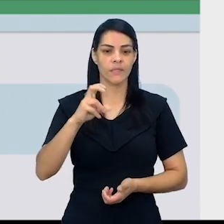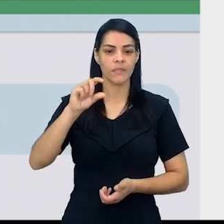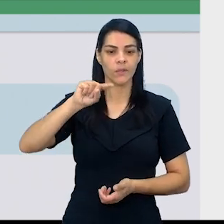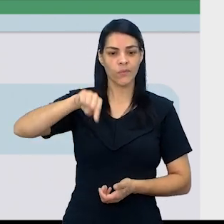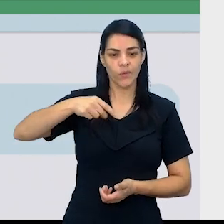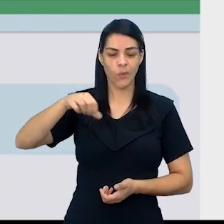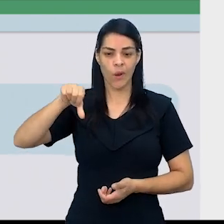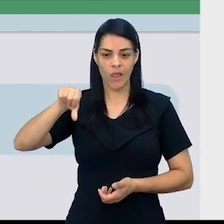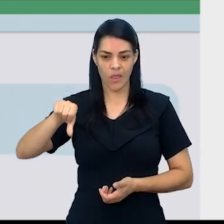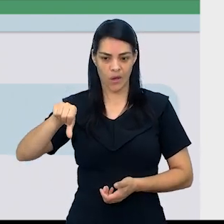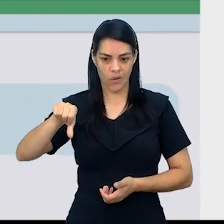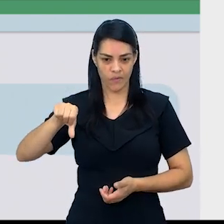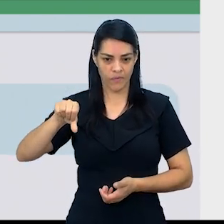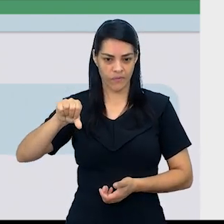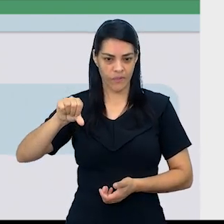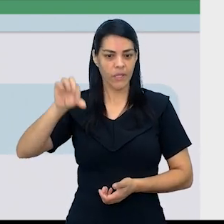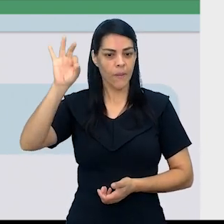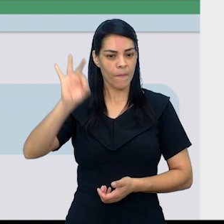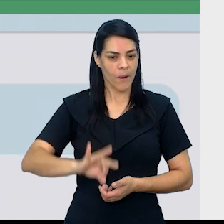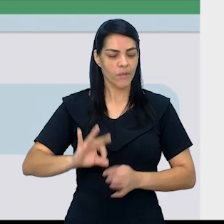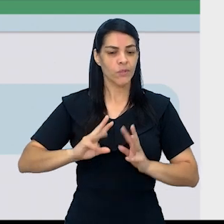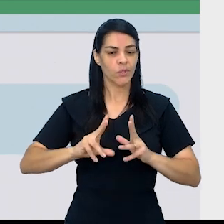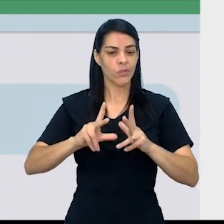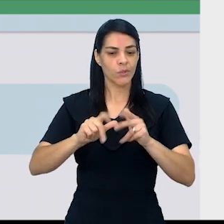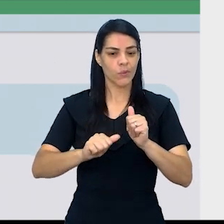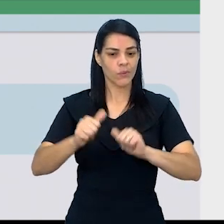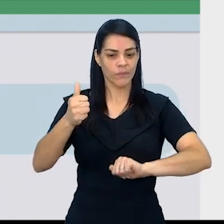de todas as avaliações